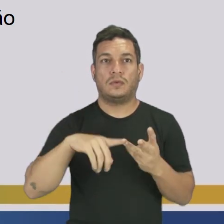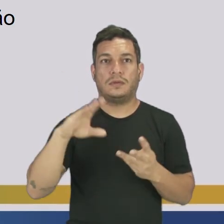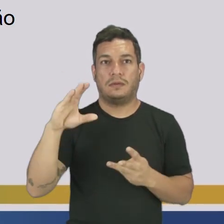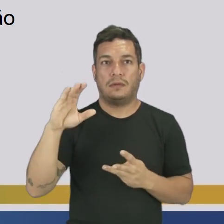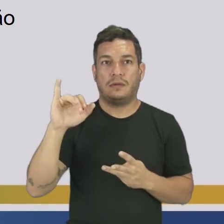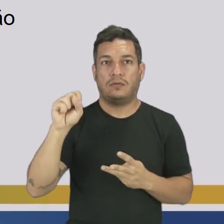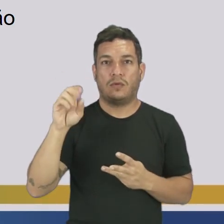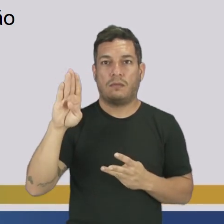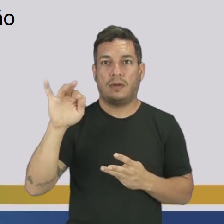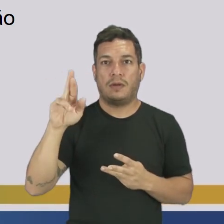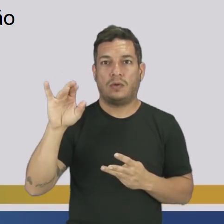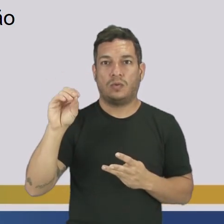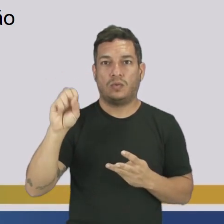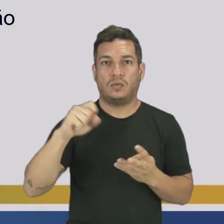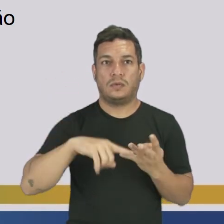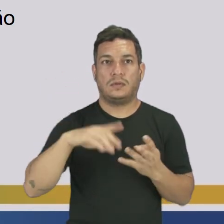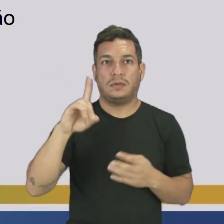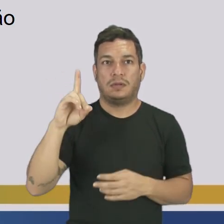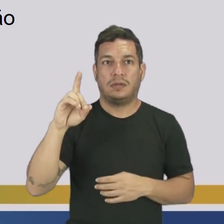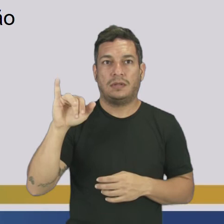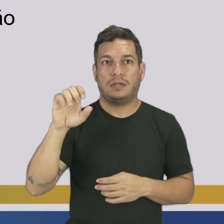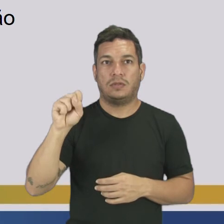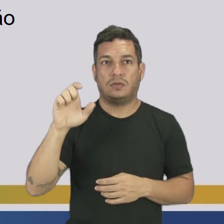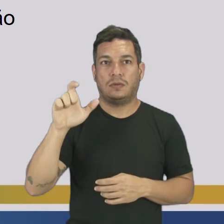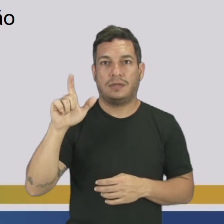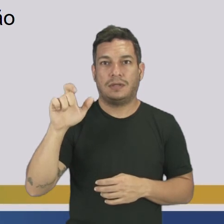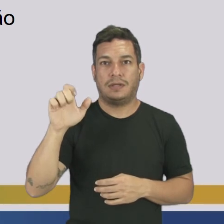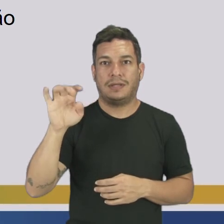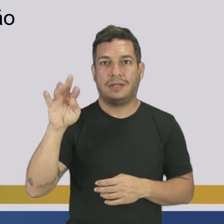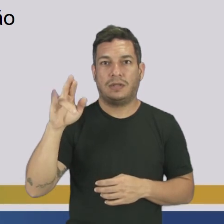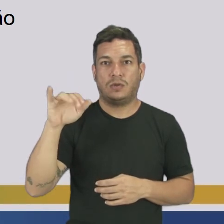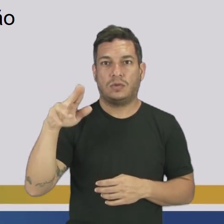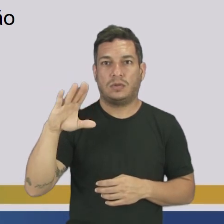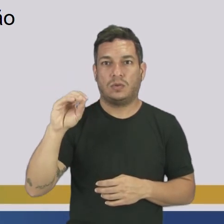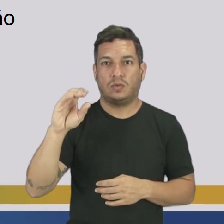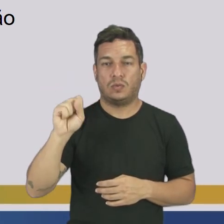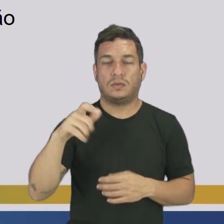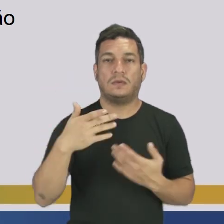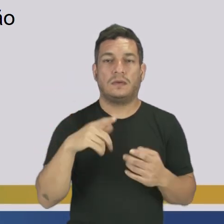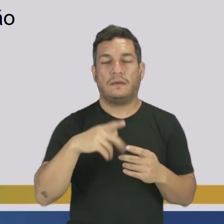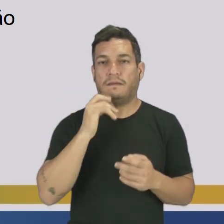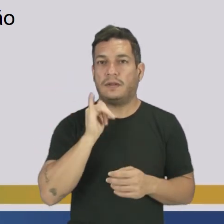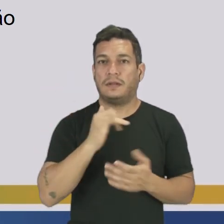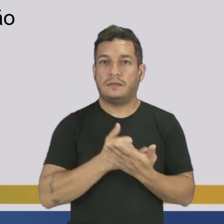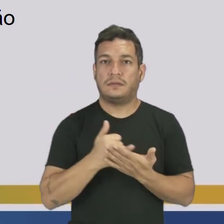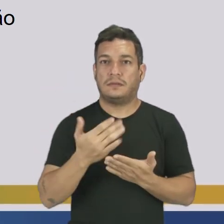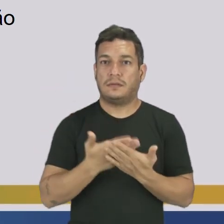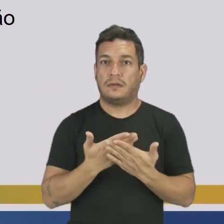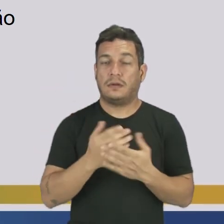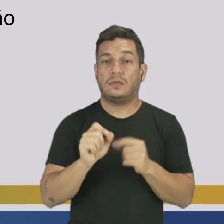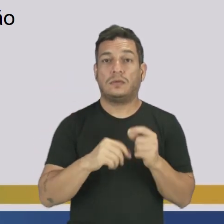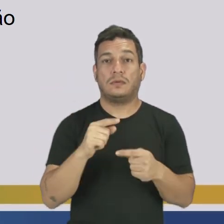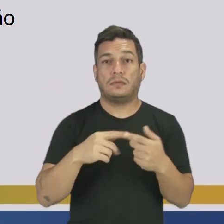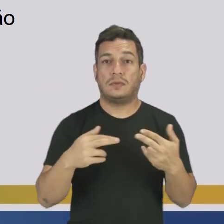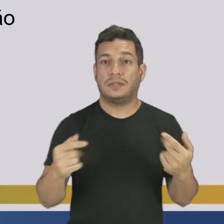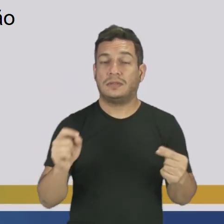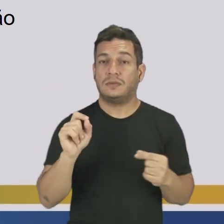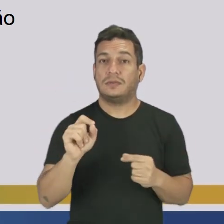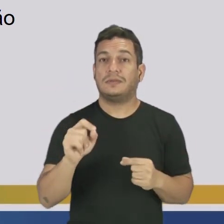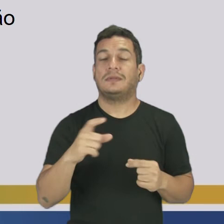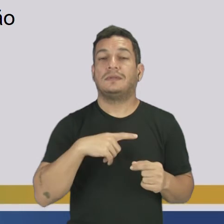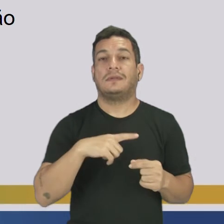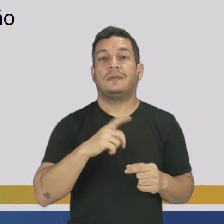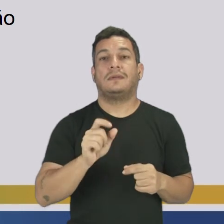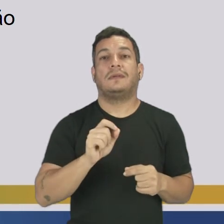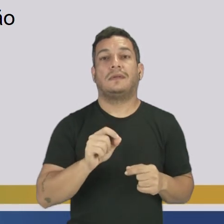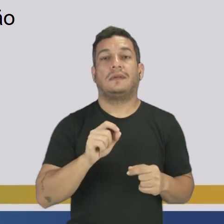opção C, isóbaros; e opção D, isoeletrônicos. Eu falei no início da aula que os elementos em que